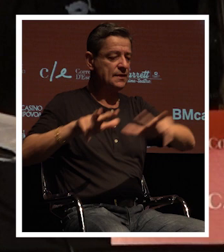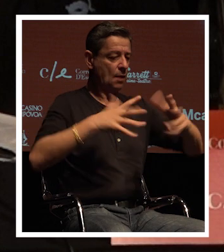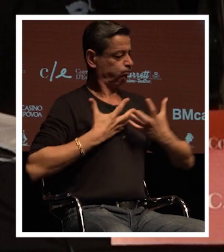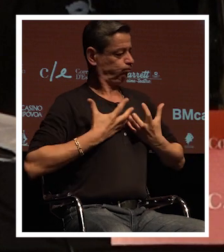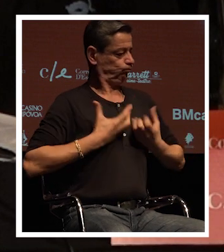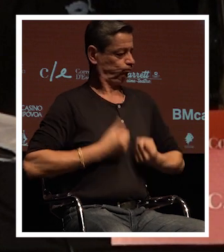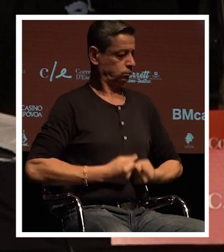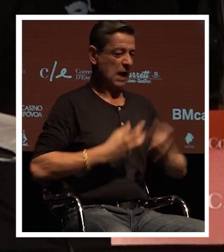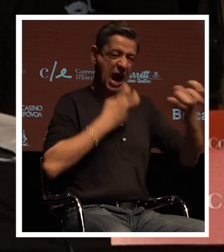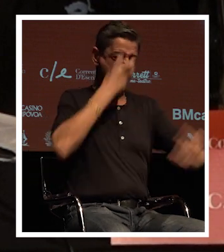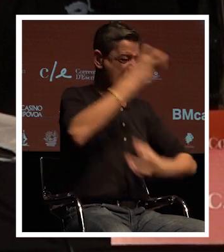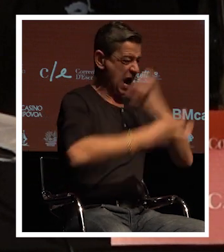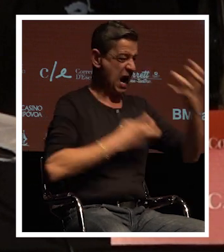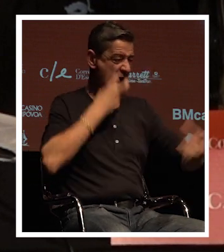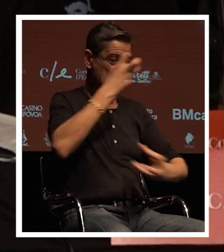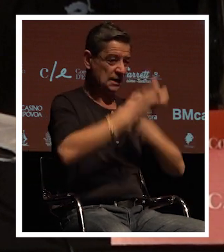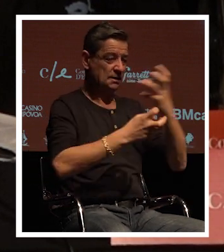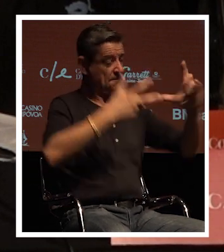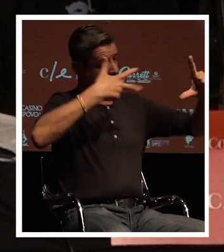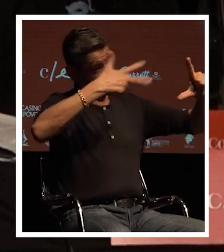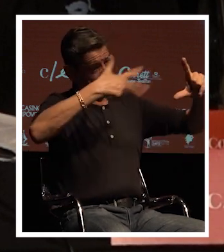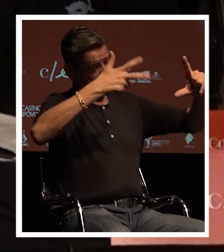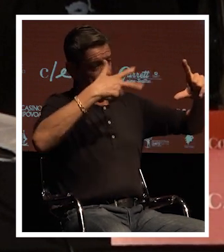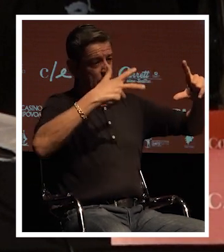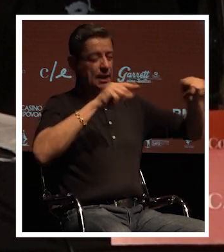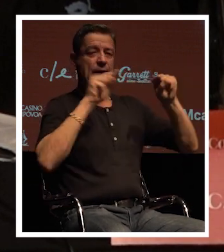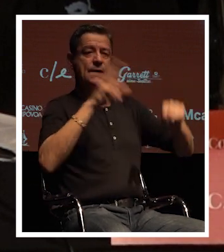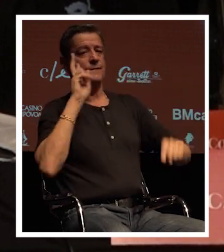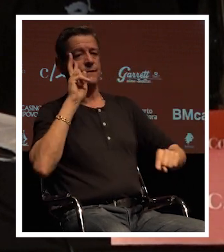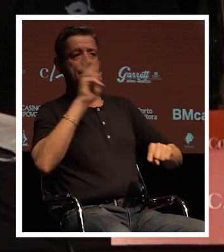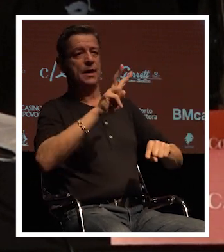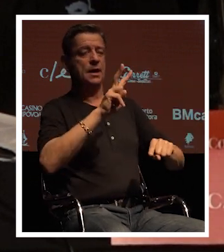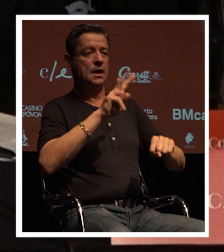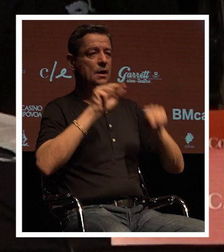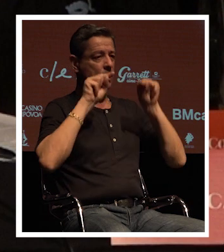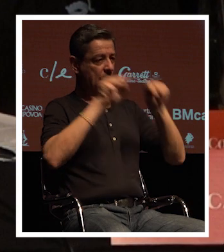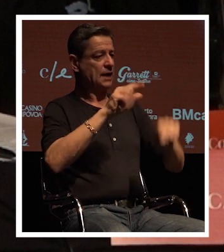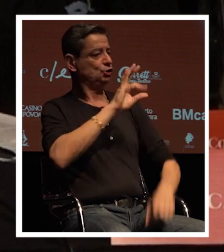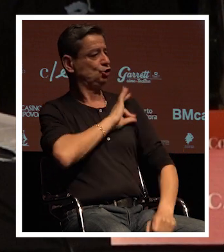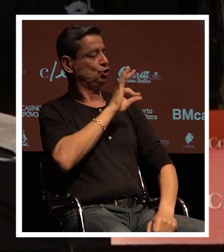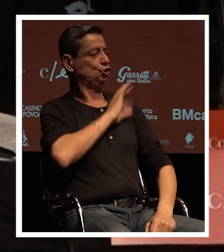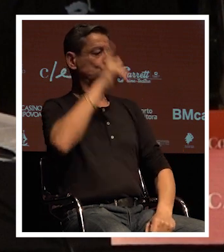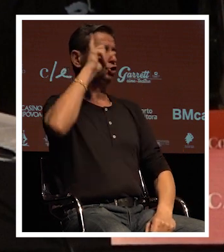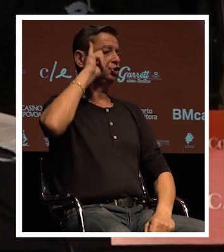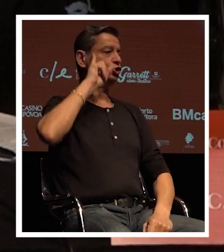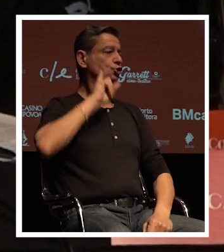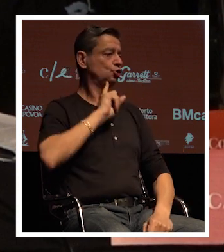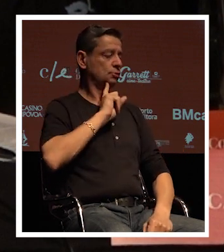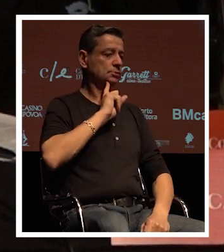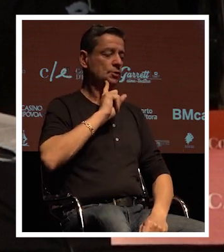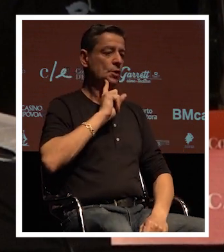indignadas grita gesticulando para a câmara gente reparem ela chamou-lhe senhora ela usou o